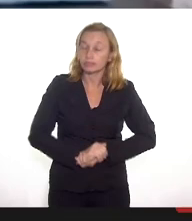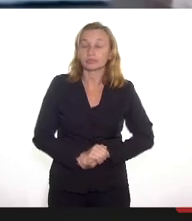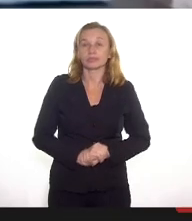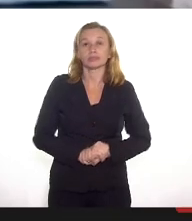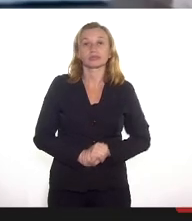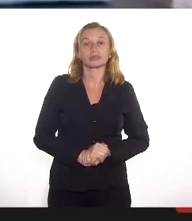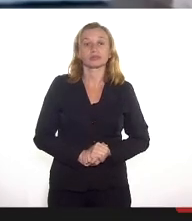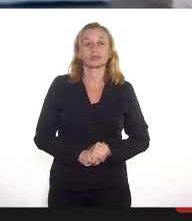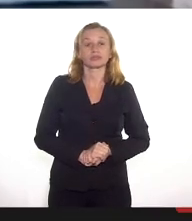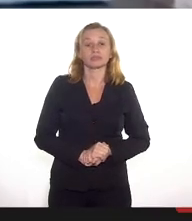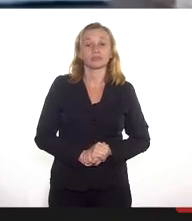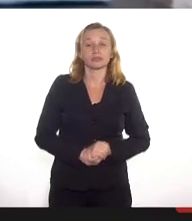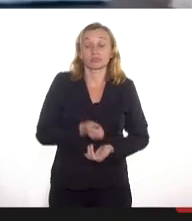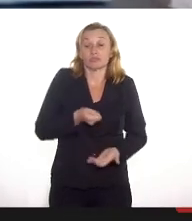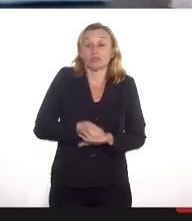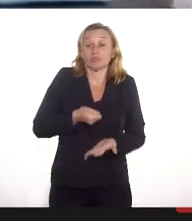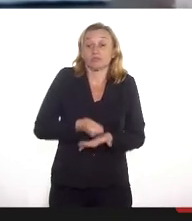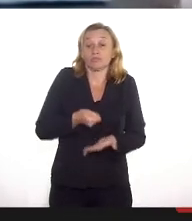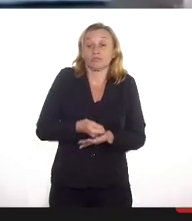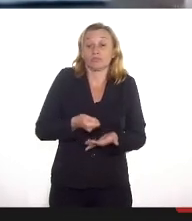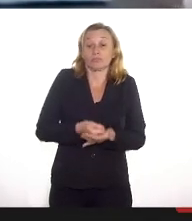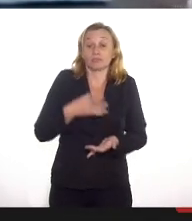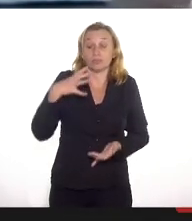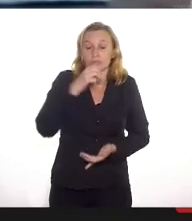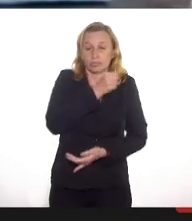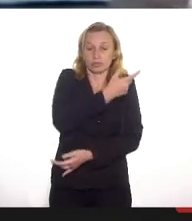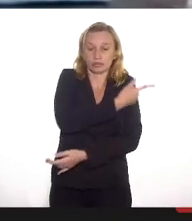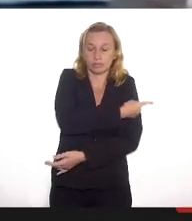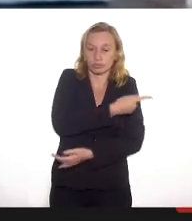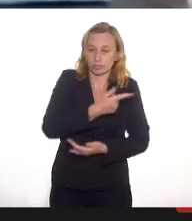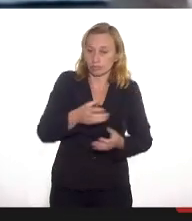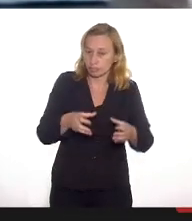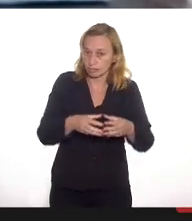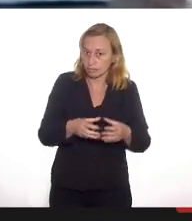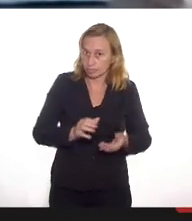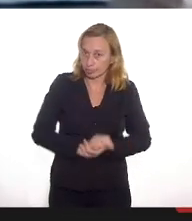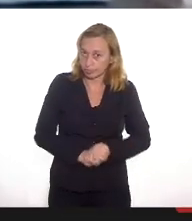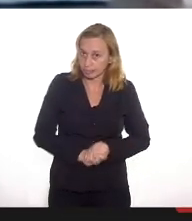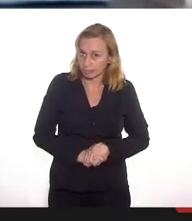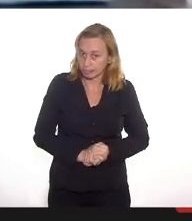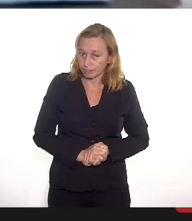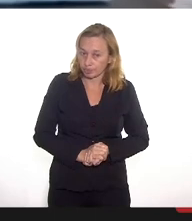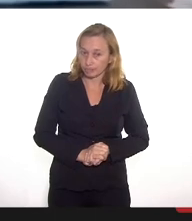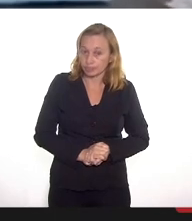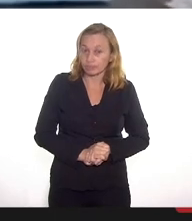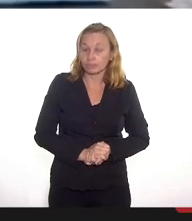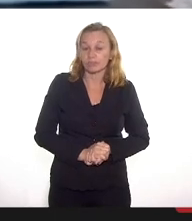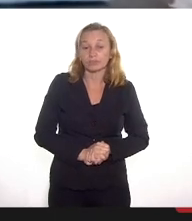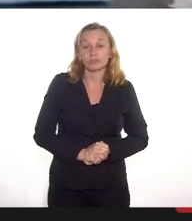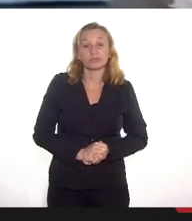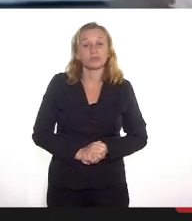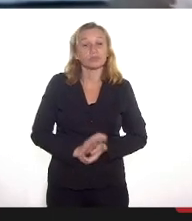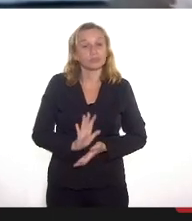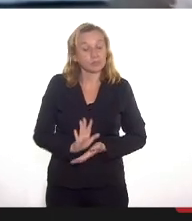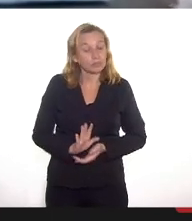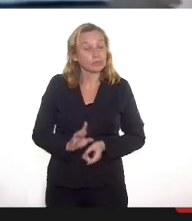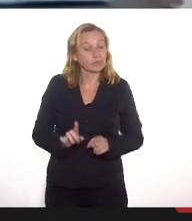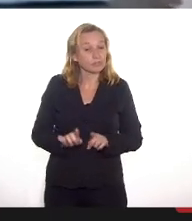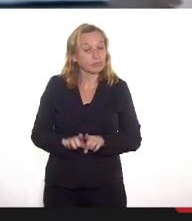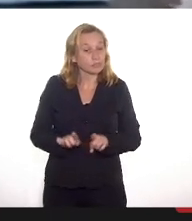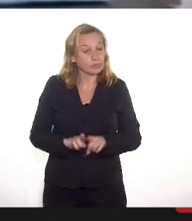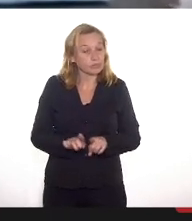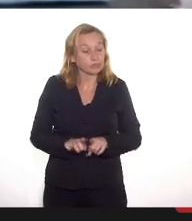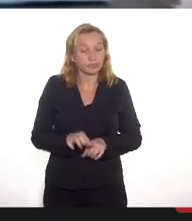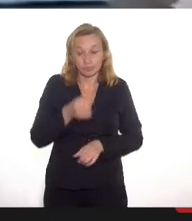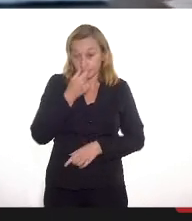elas vão punho negativamente a vacinação dos grupos prioritários é só tem risco a